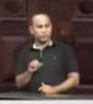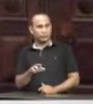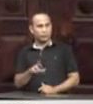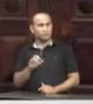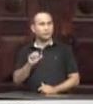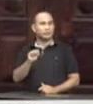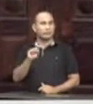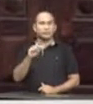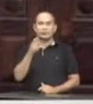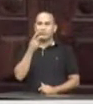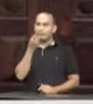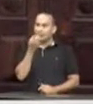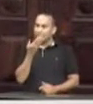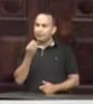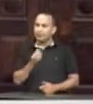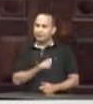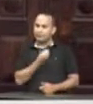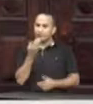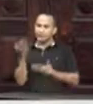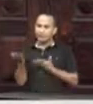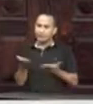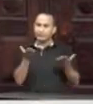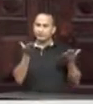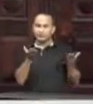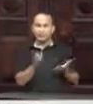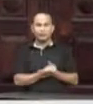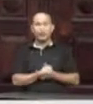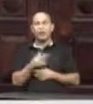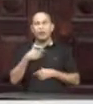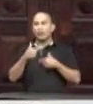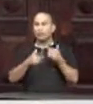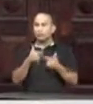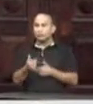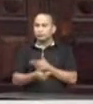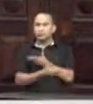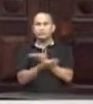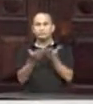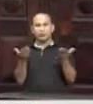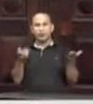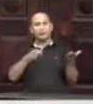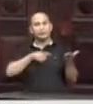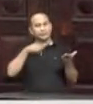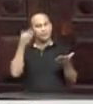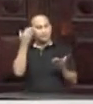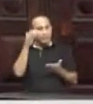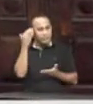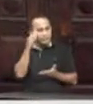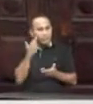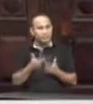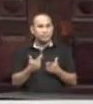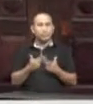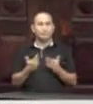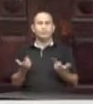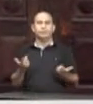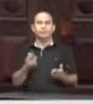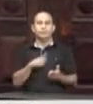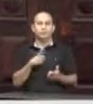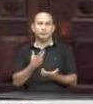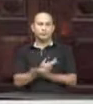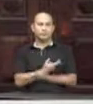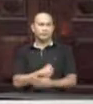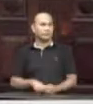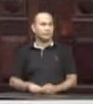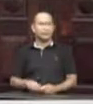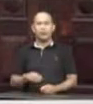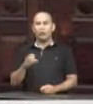que vocês são muito bem-vindos nessa casa. A luta de vocês tem que ser entendida pelos parlamentares e conte